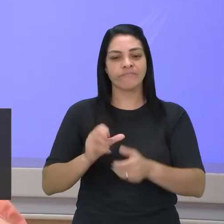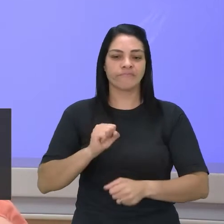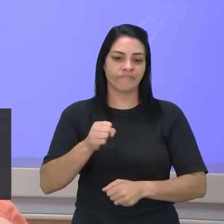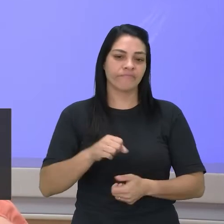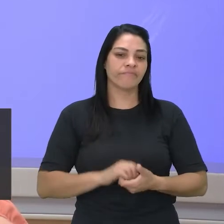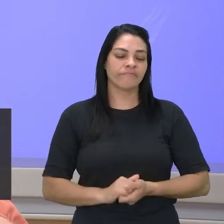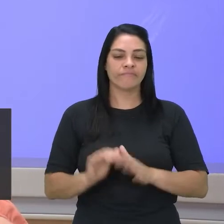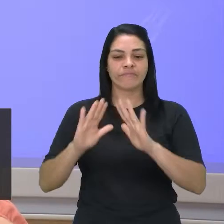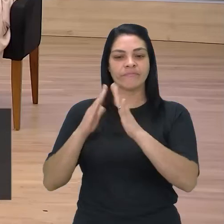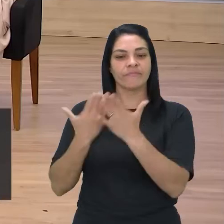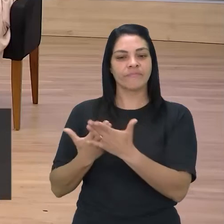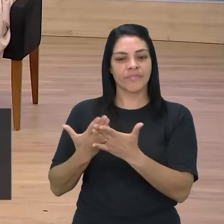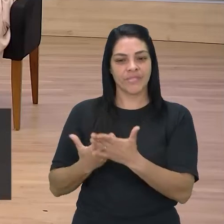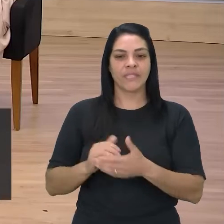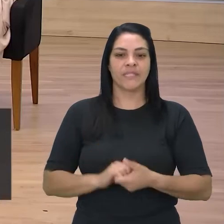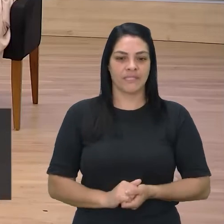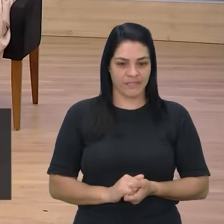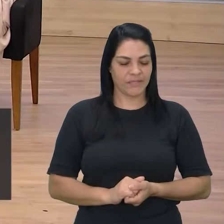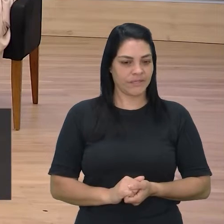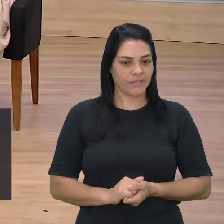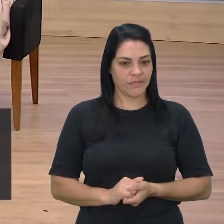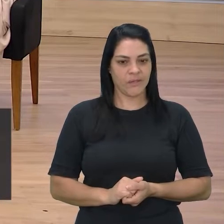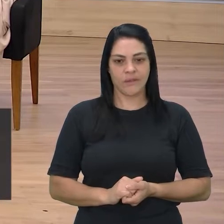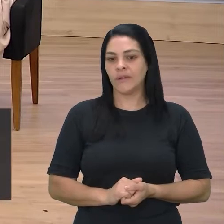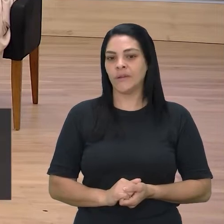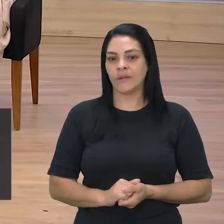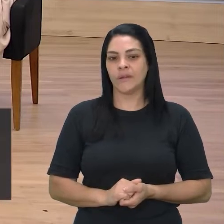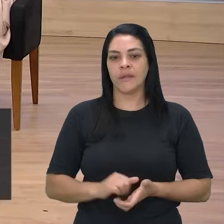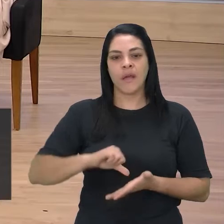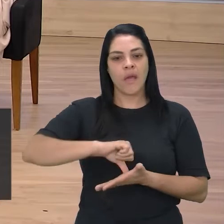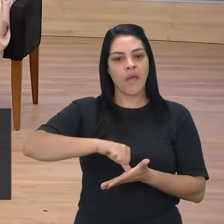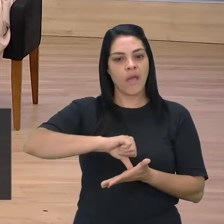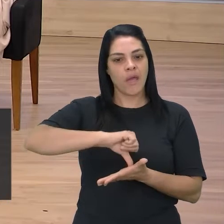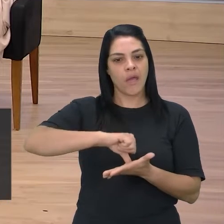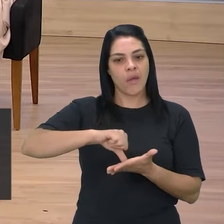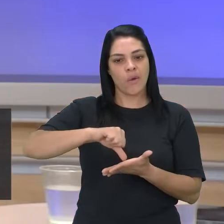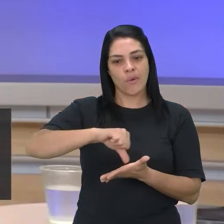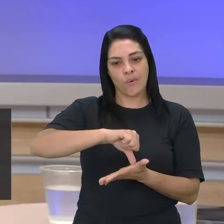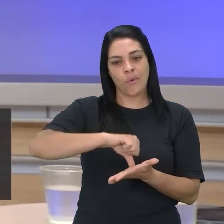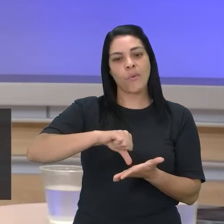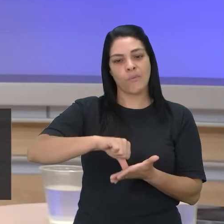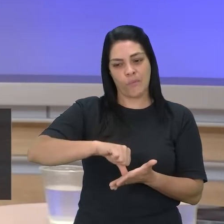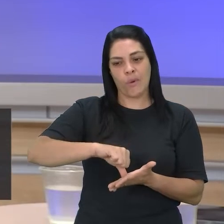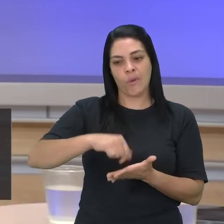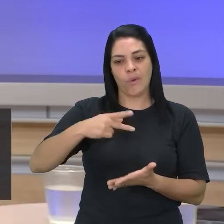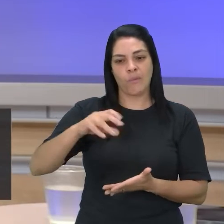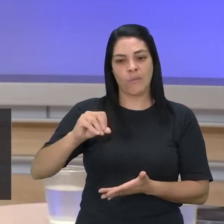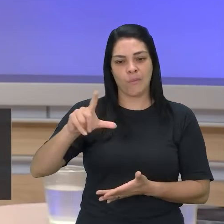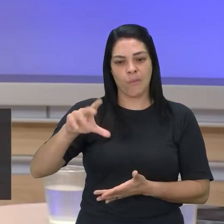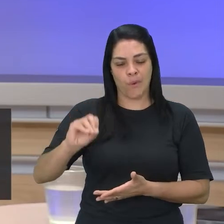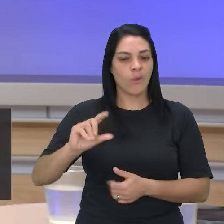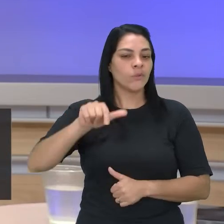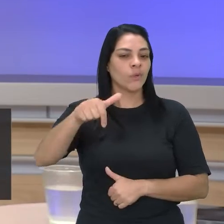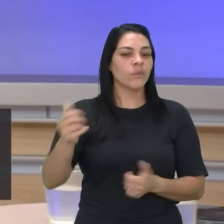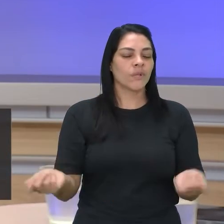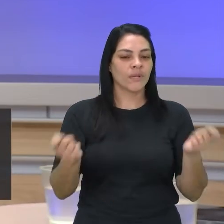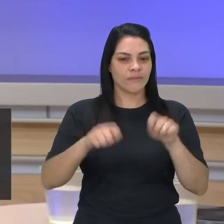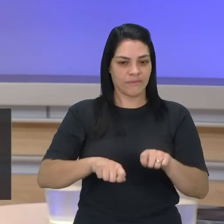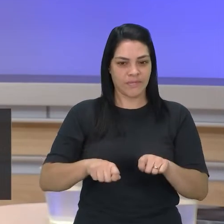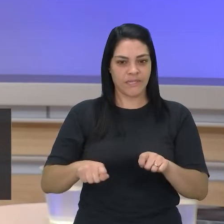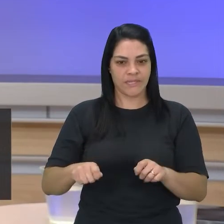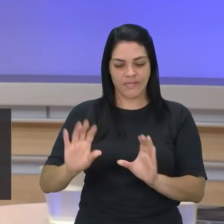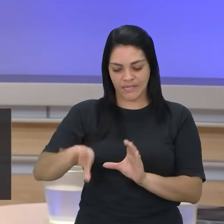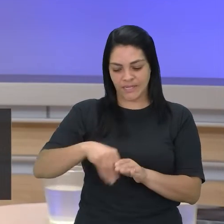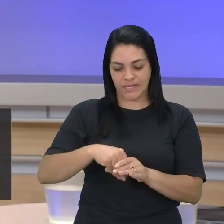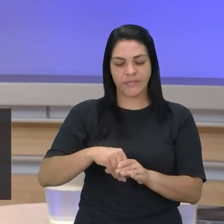A escola como um polo irradiador, né? É uma vanguarda, um polo irradiador de uma outra possibilidade de estar no mundo, né?